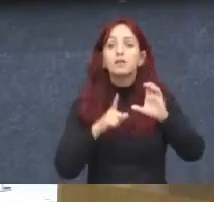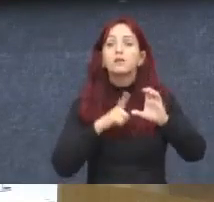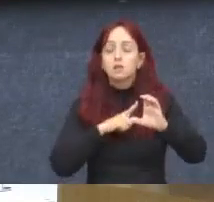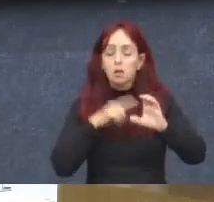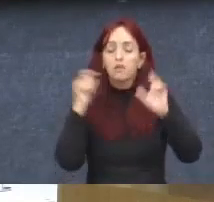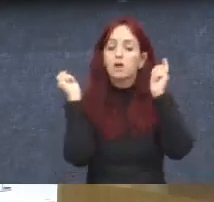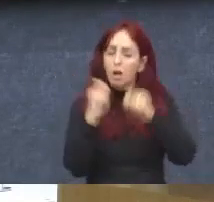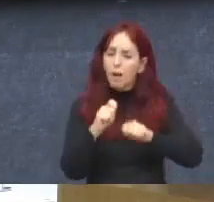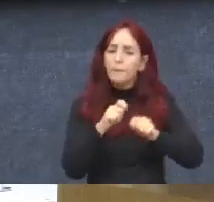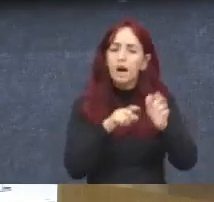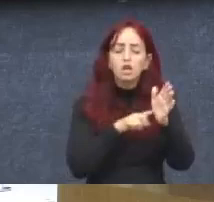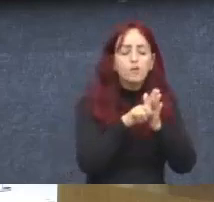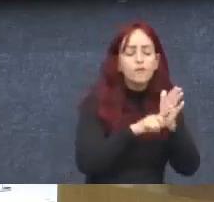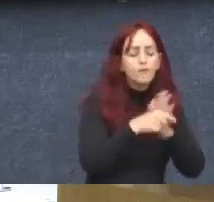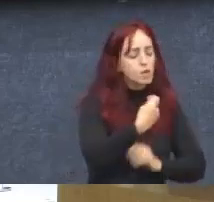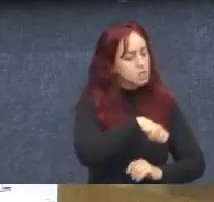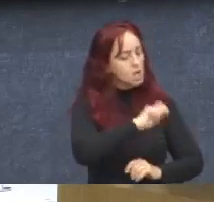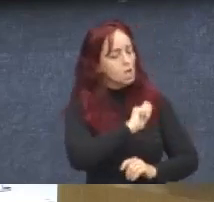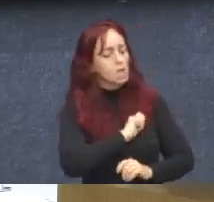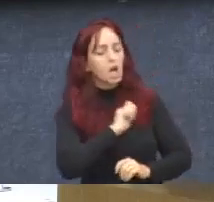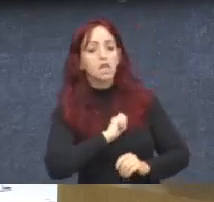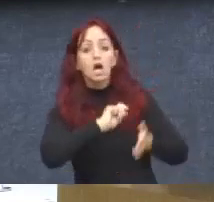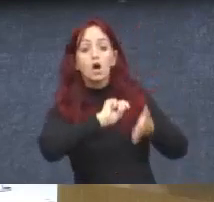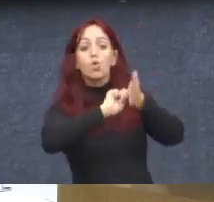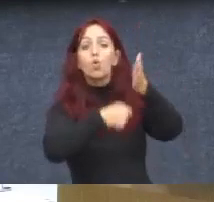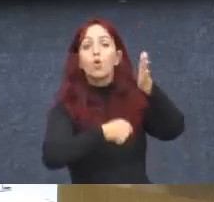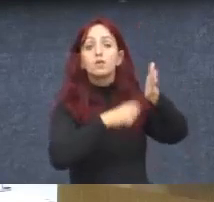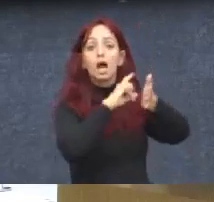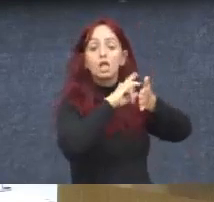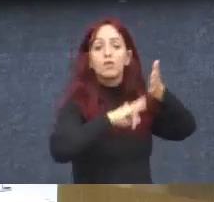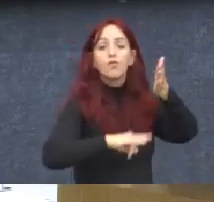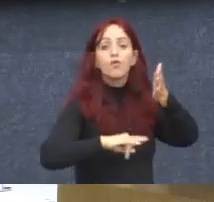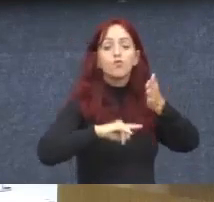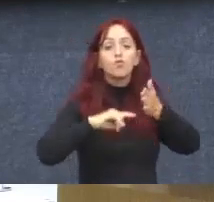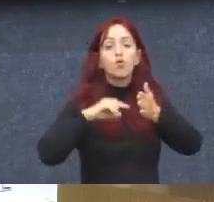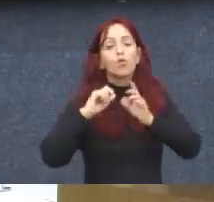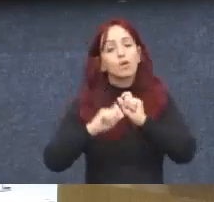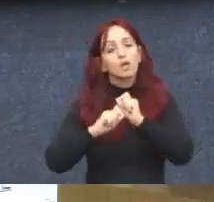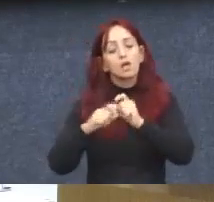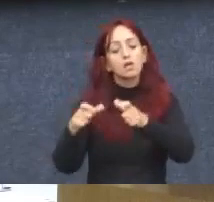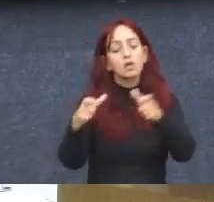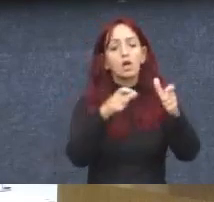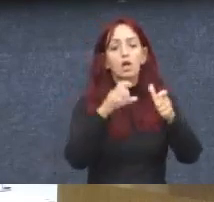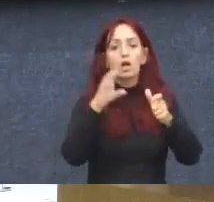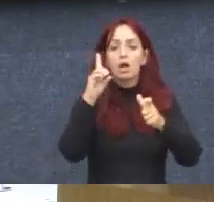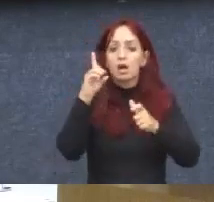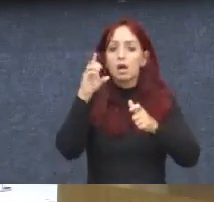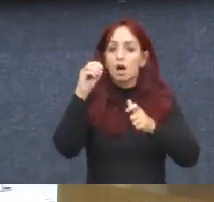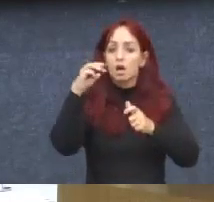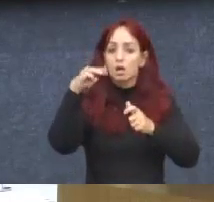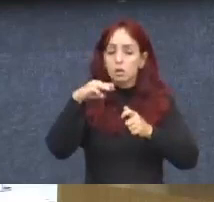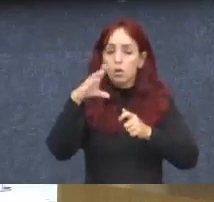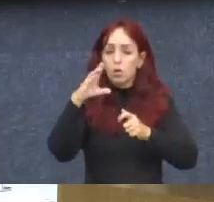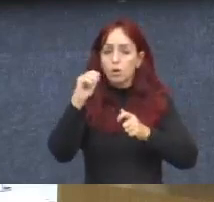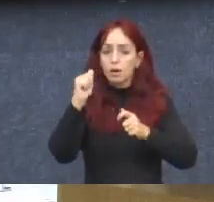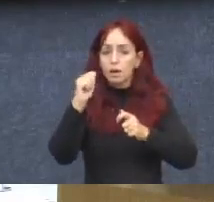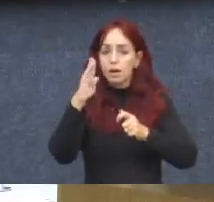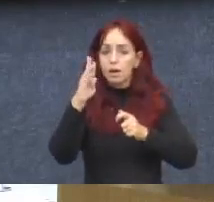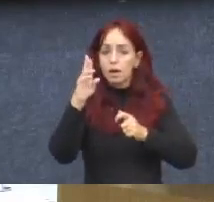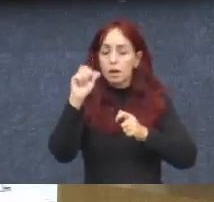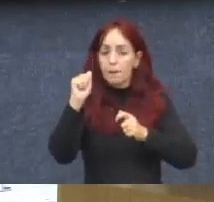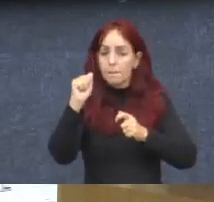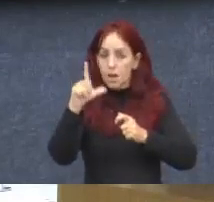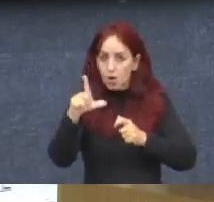fiscalizar. Assinamos um contrato com a Fundação Dom Cabral para garantir que cada centavo dos pagadores de